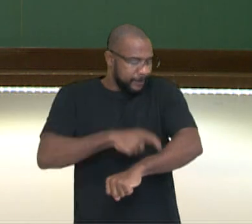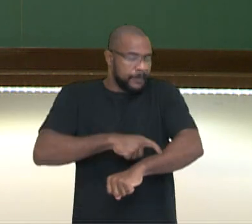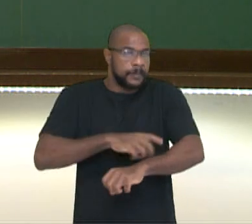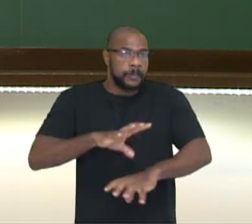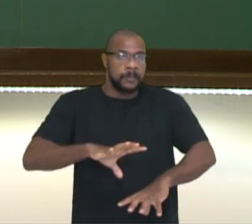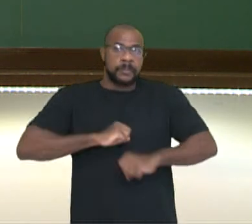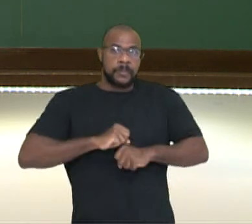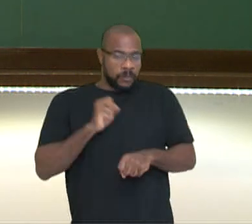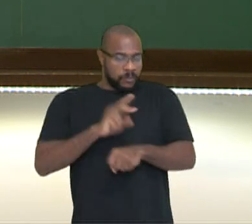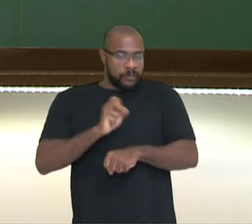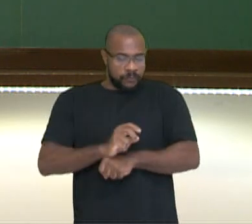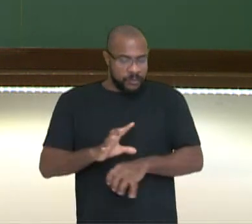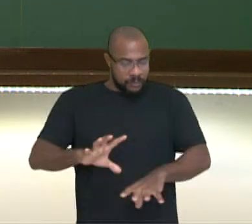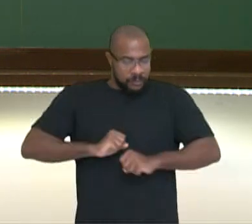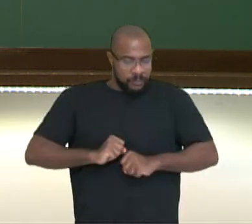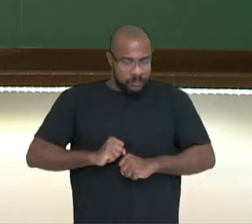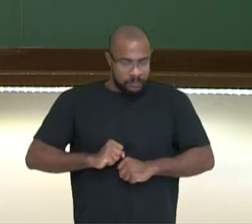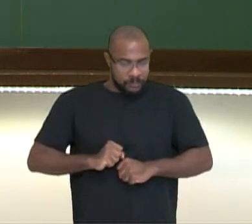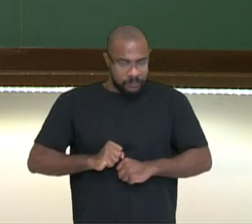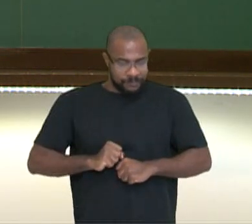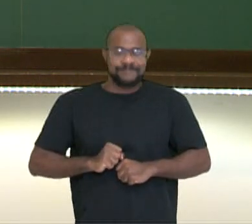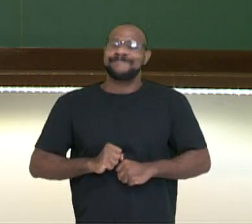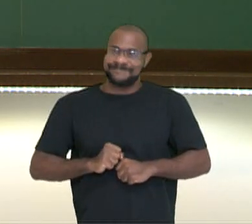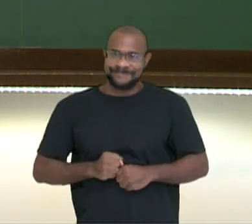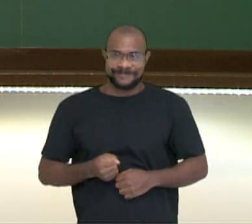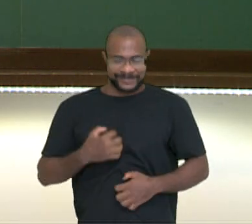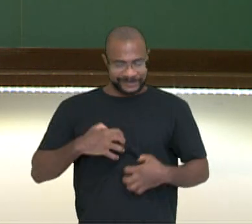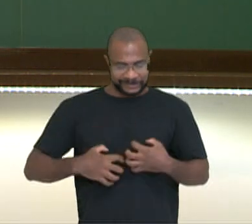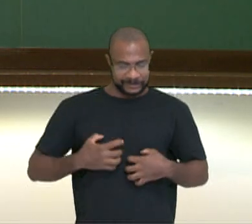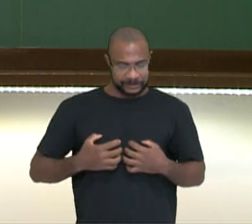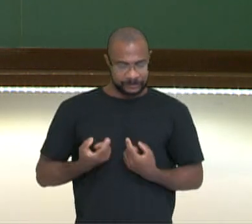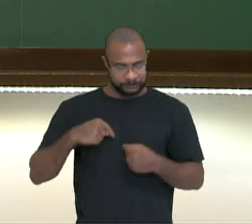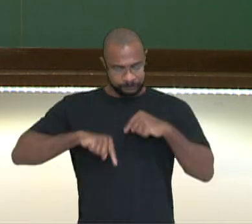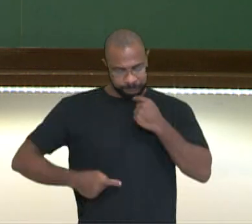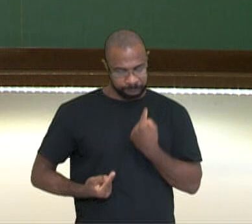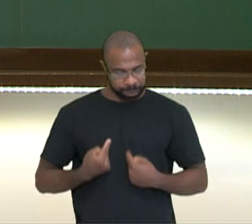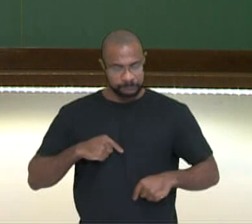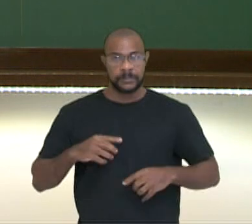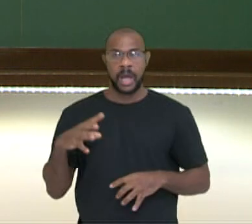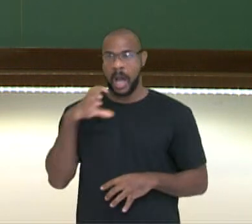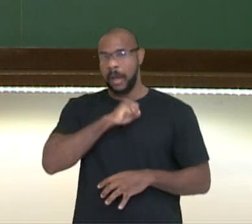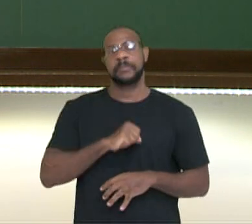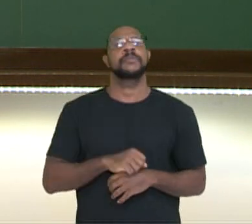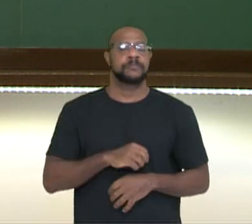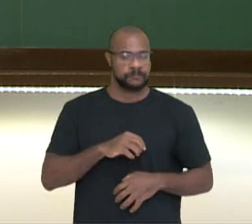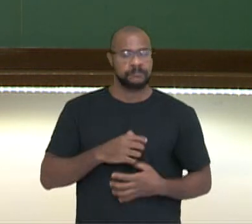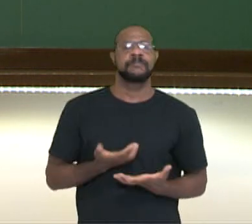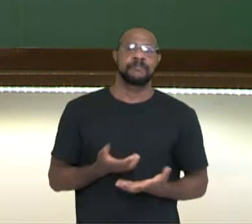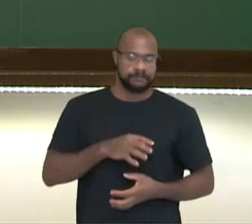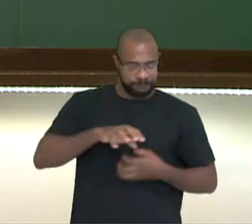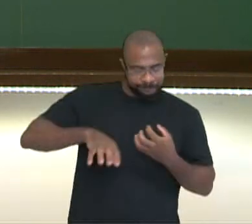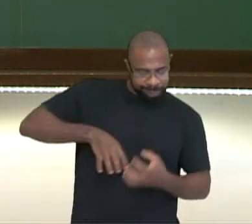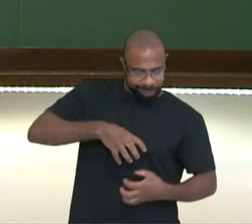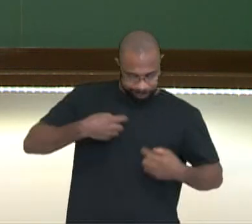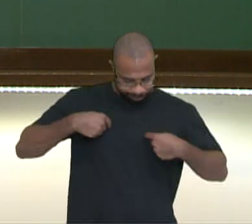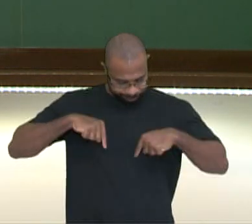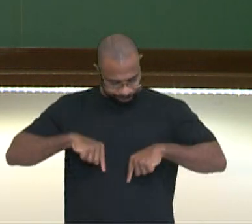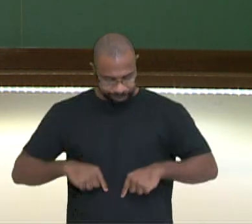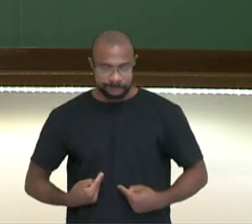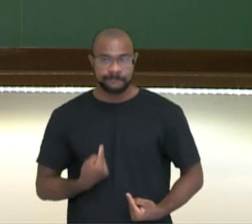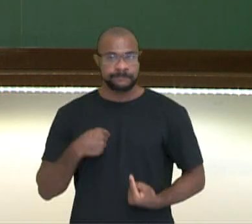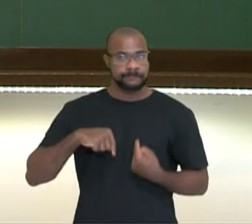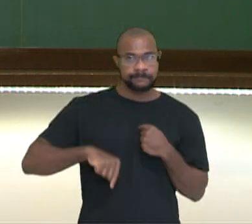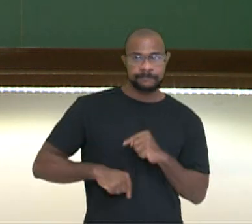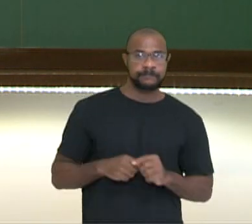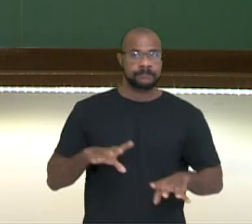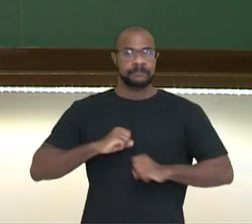nervoso. Então, a partir disso, foi bem importante esse estudo para mostrar que não é só o fato da mãe ser infectada, que tem